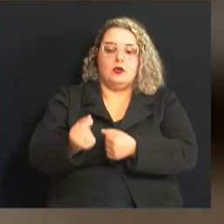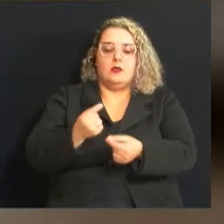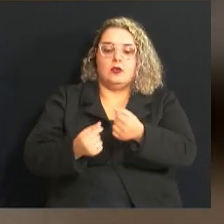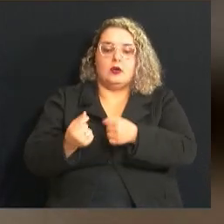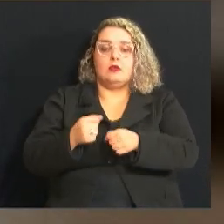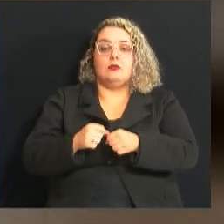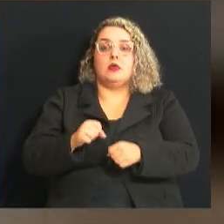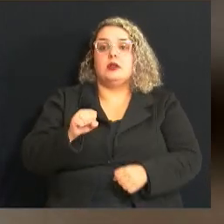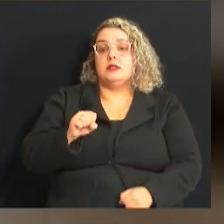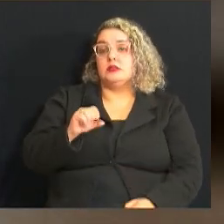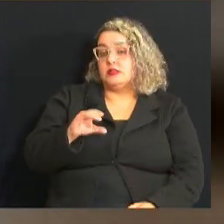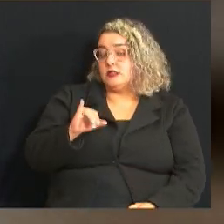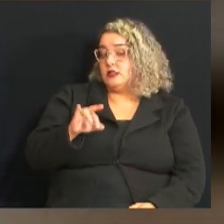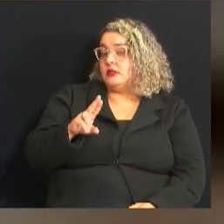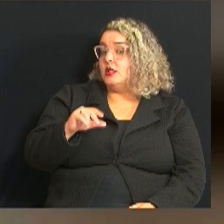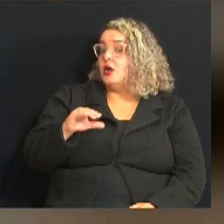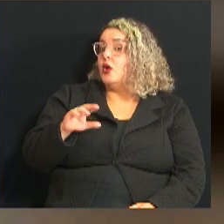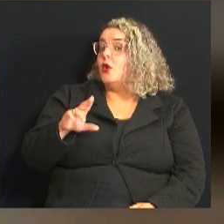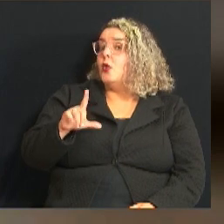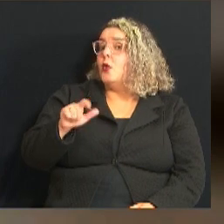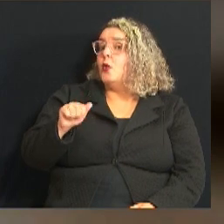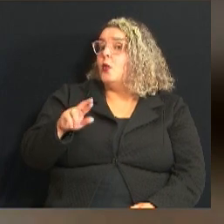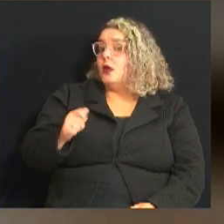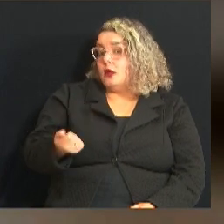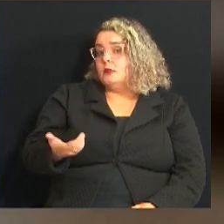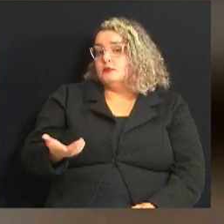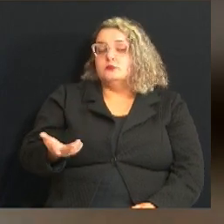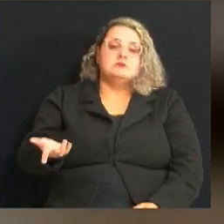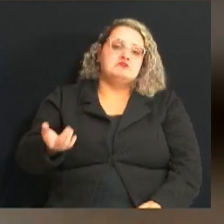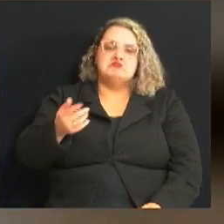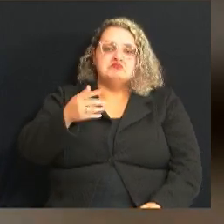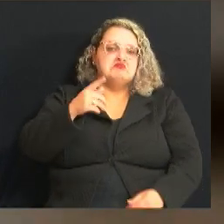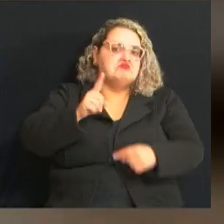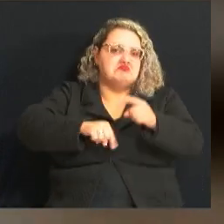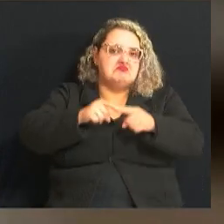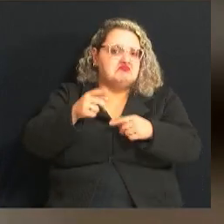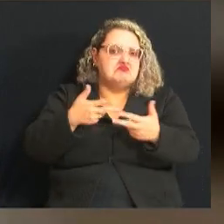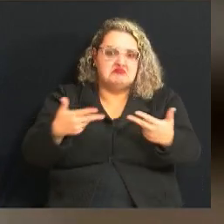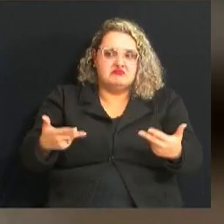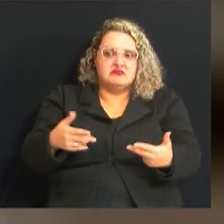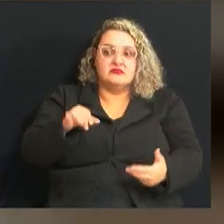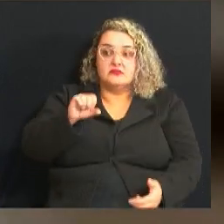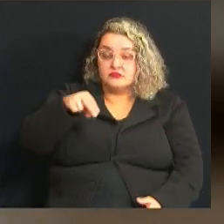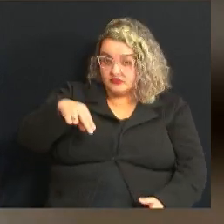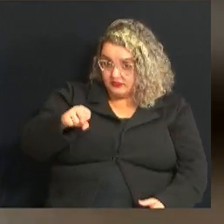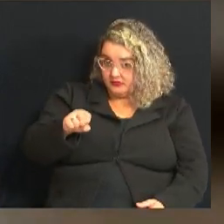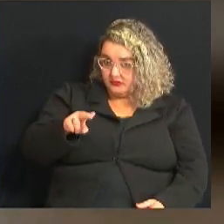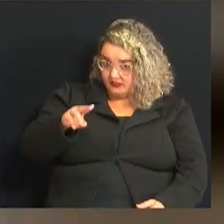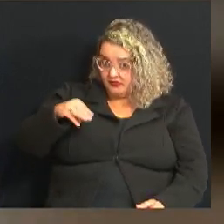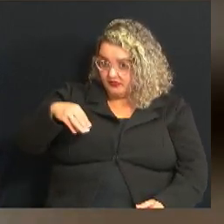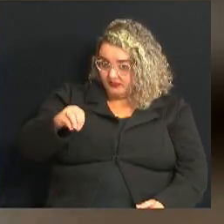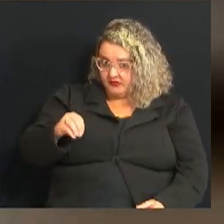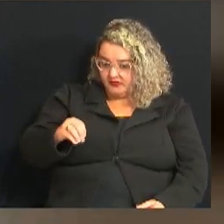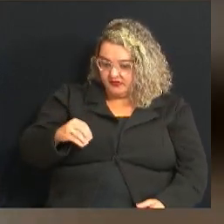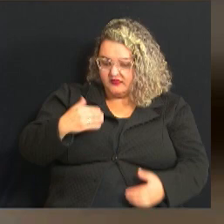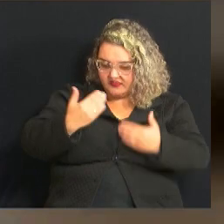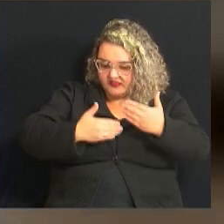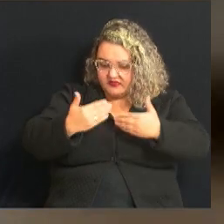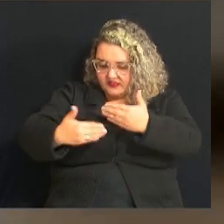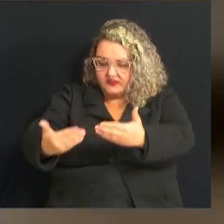que a degradação leva a algum produto que possa ser insumo numa cadeia industrial, nós vamos